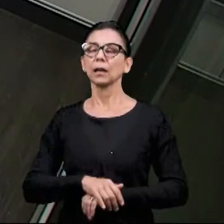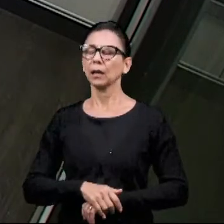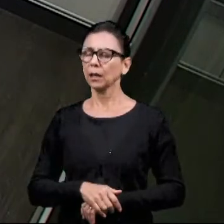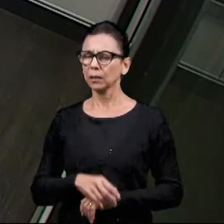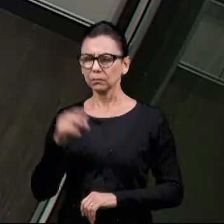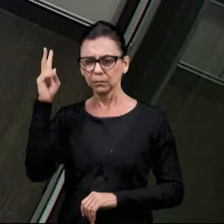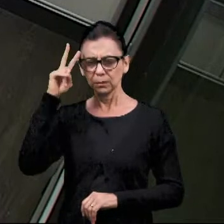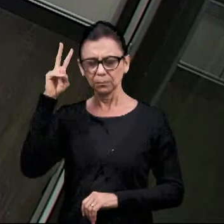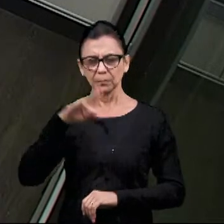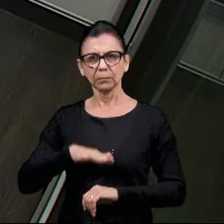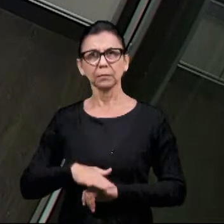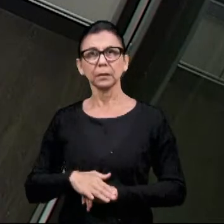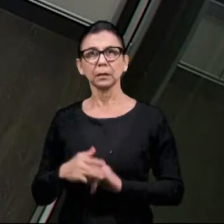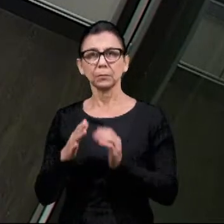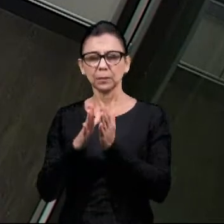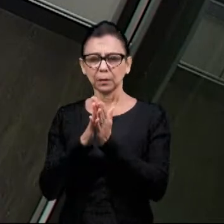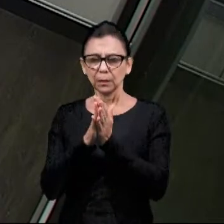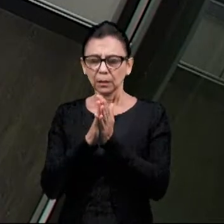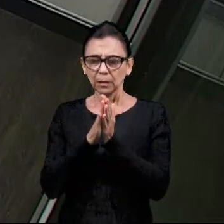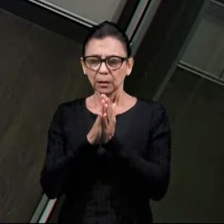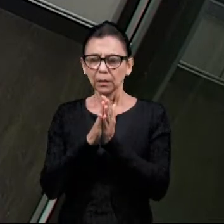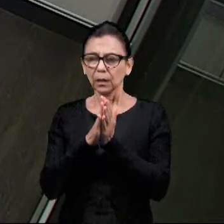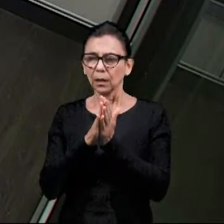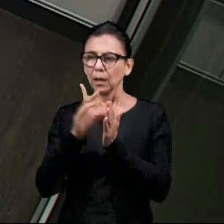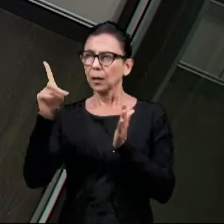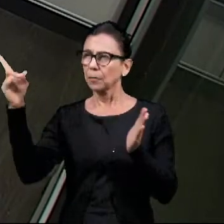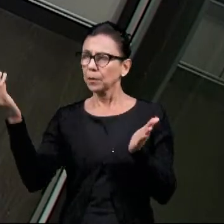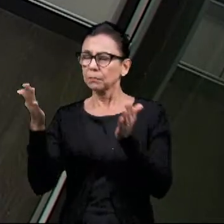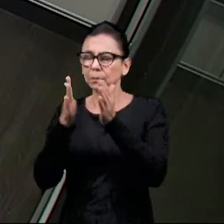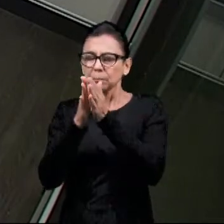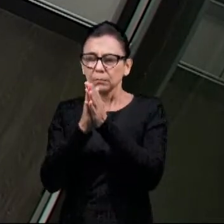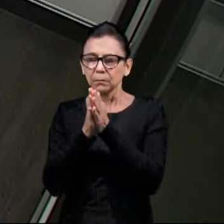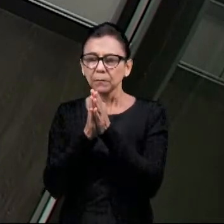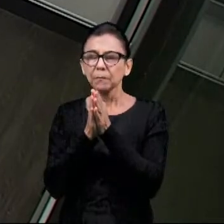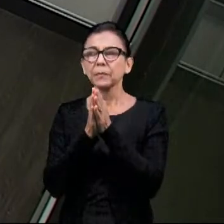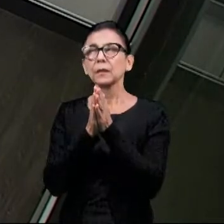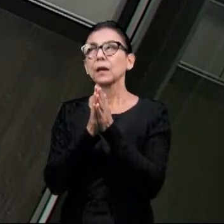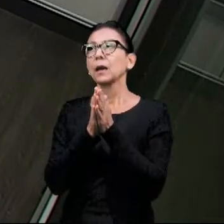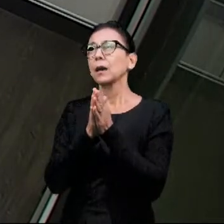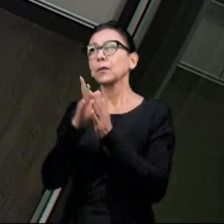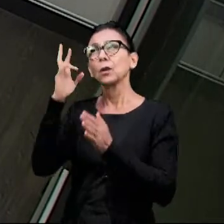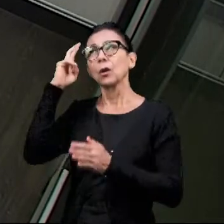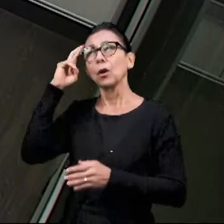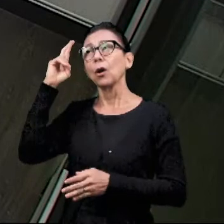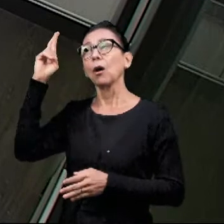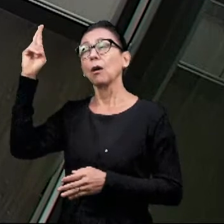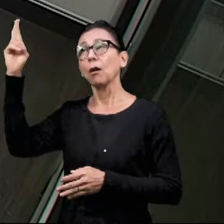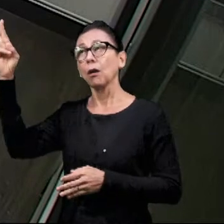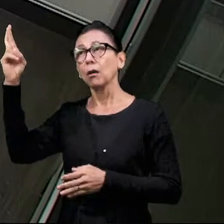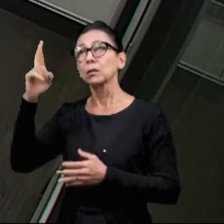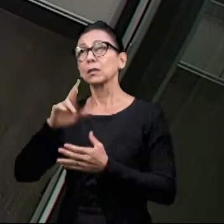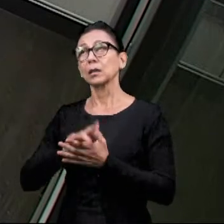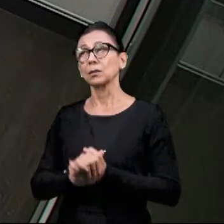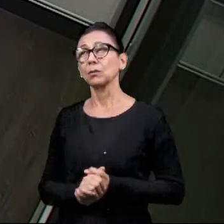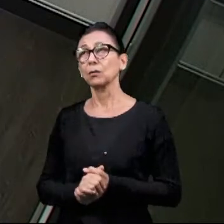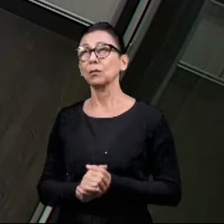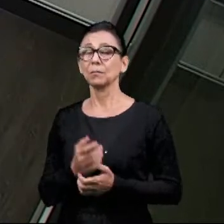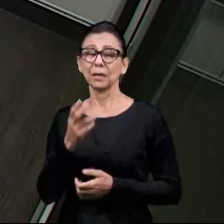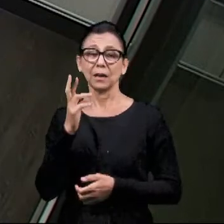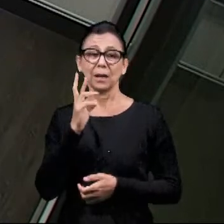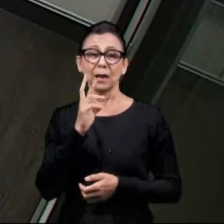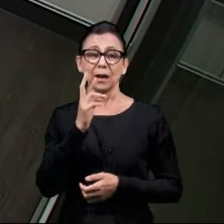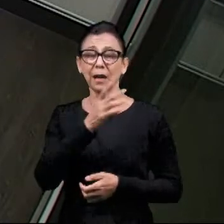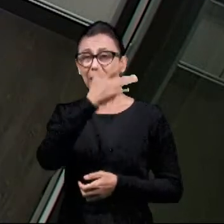pedi ao Senhor. E o Senhor falasse comigo: Senhor, vai acontecer isso, eles vão falar isso de mim, de joelho. O Senhor fala aqui.